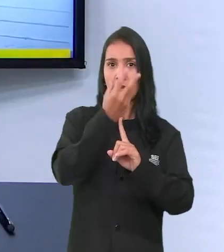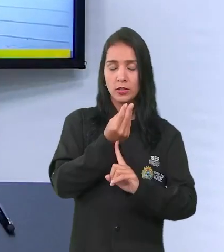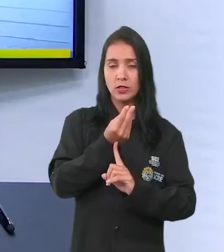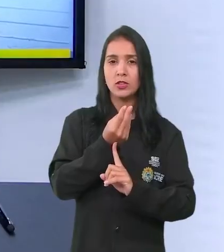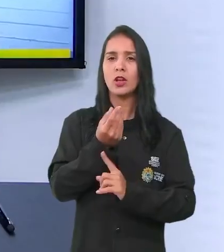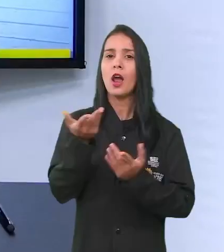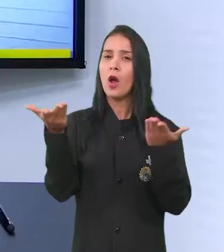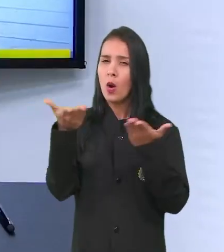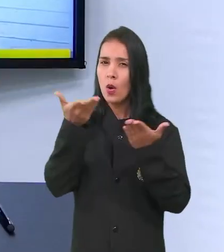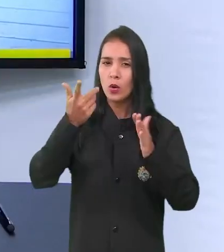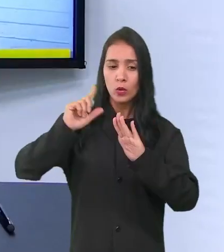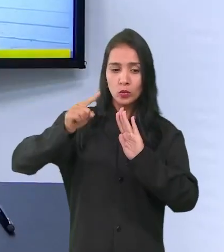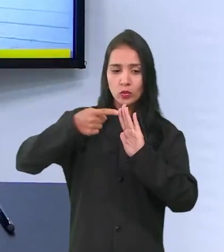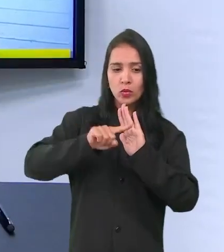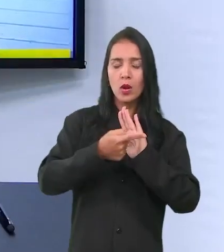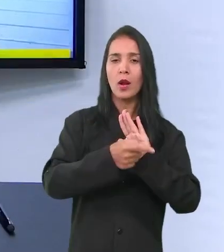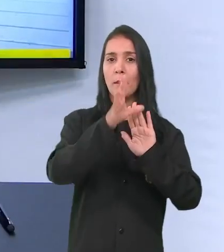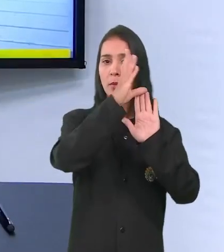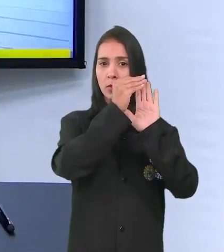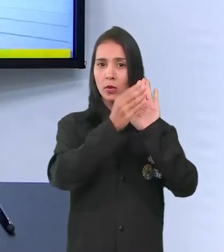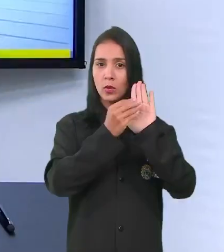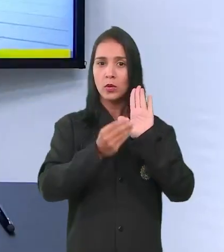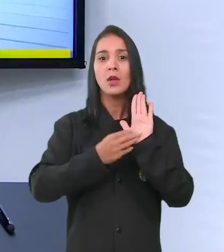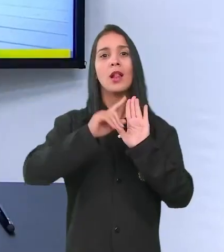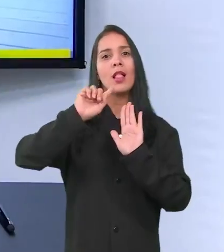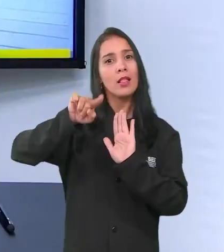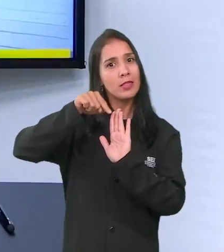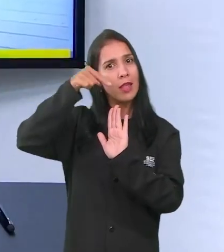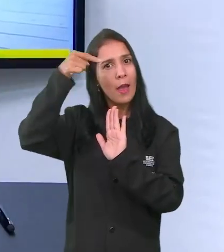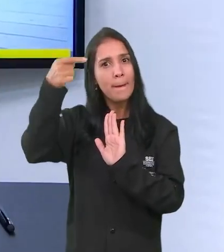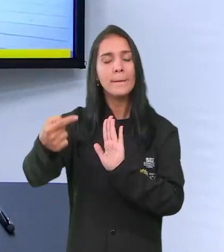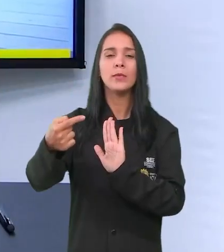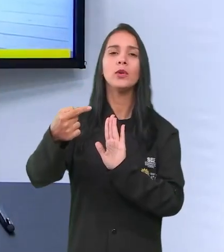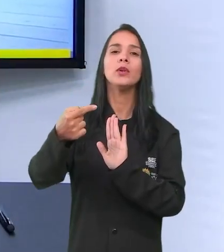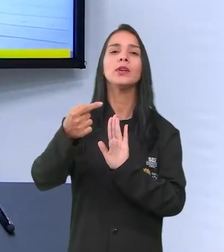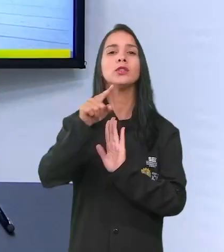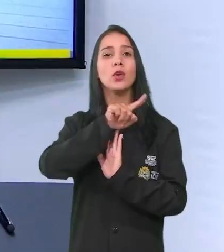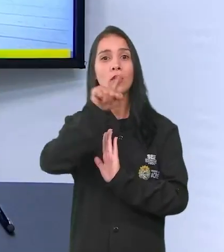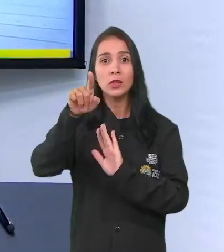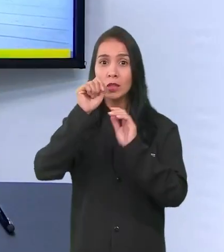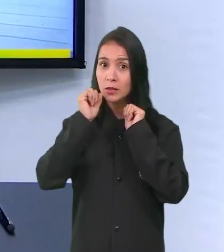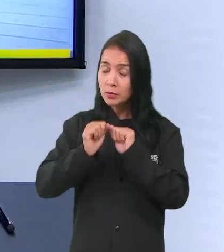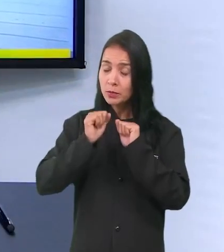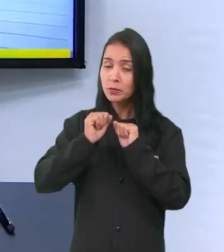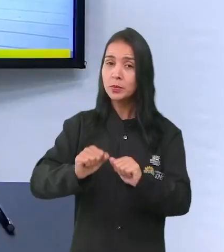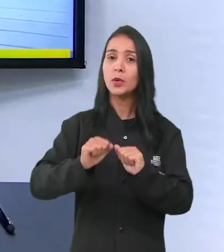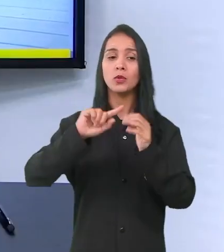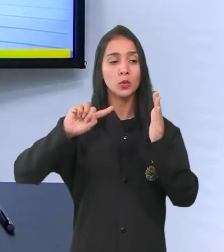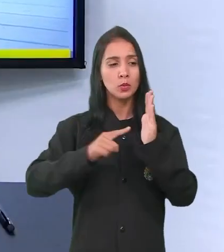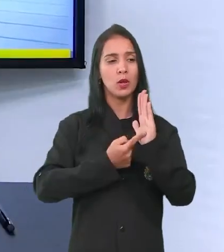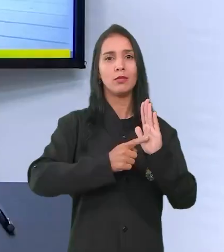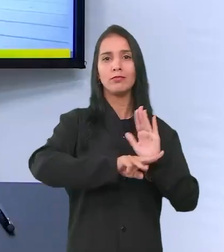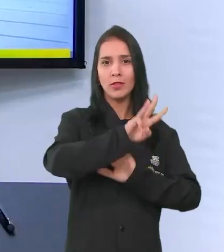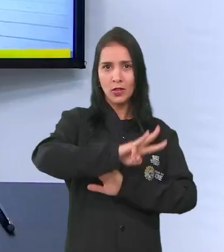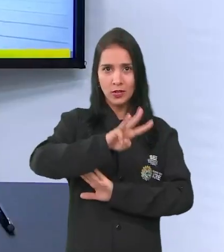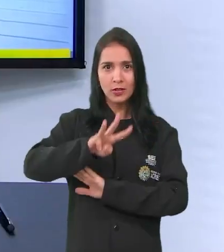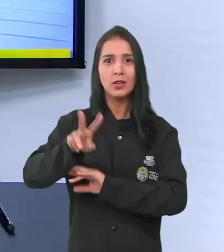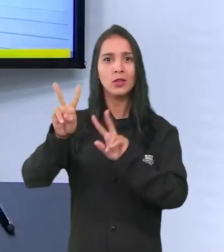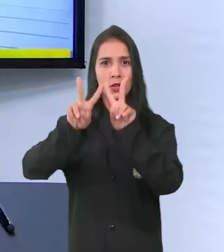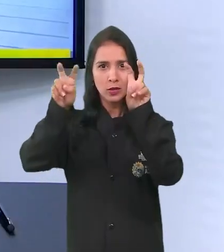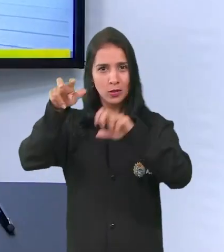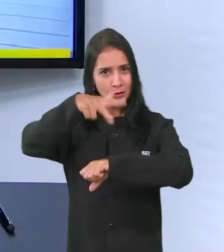melhor nesse componente aqui da dança, nessa expressão corporal, você pode estar acessando a nossa aula sobre